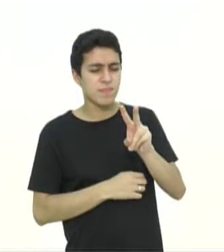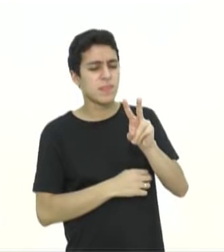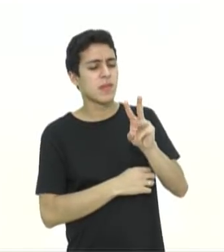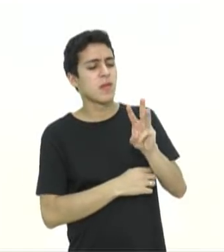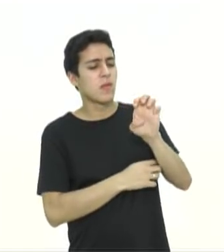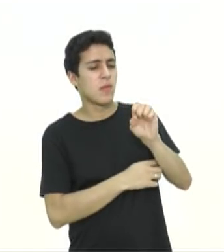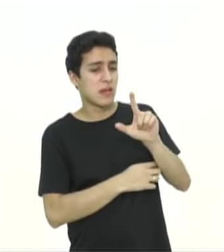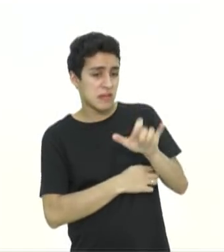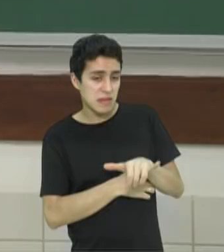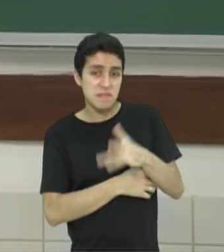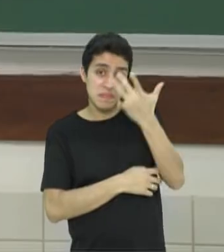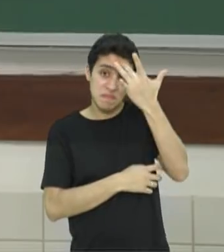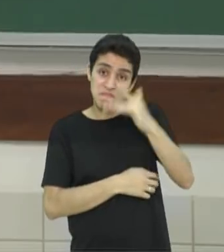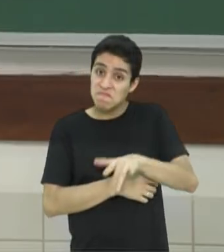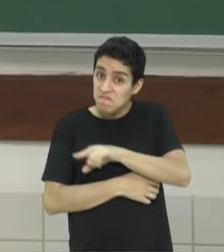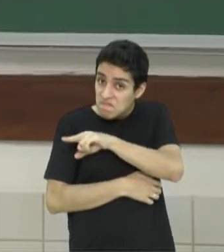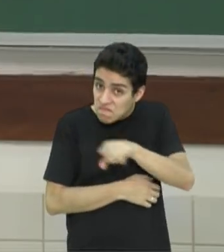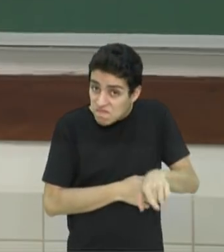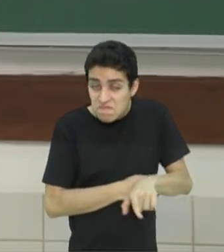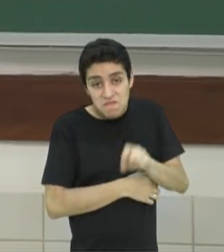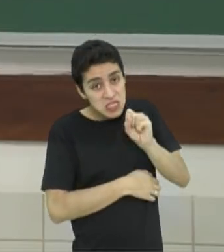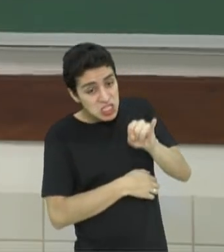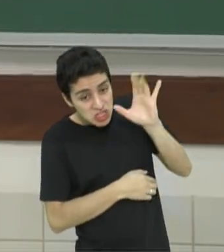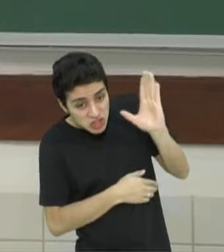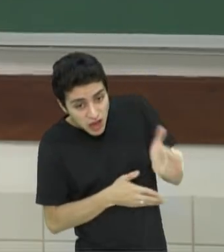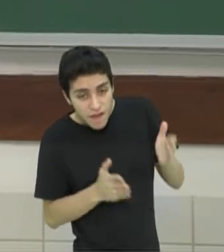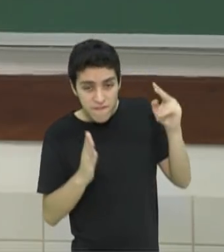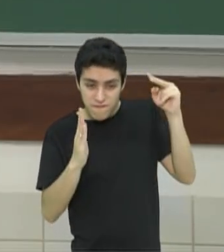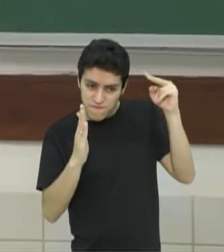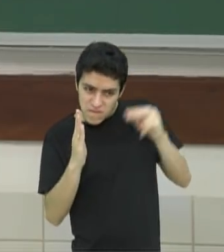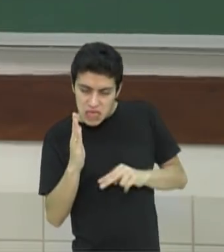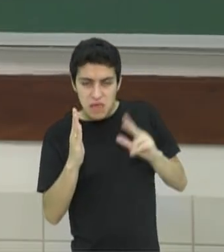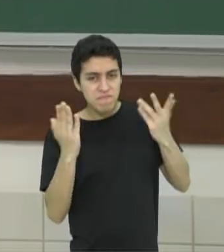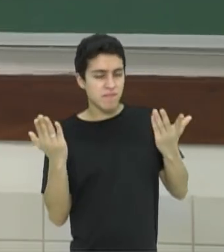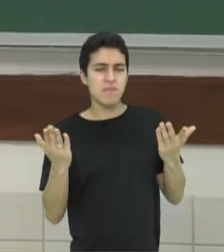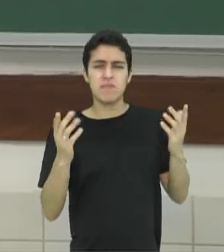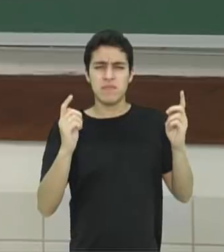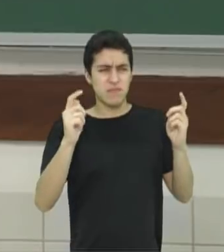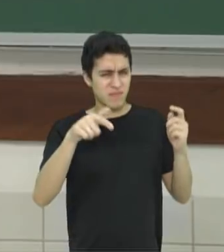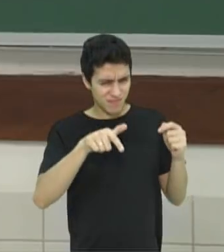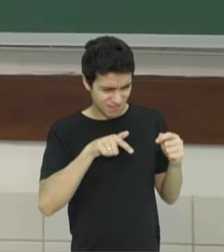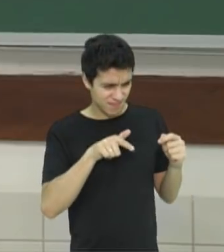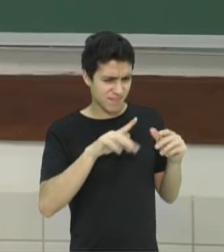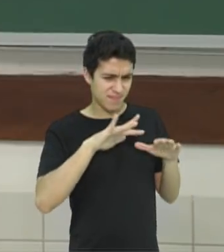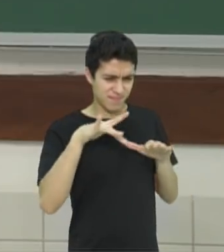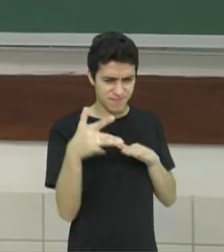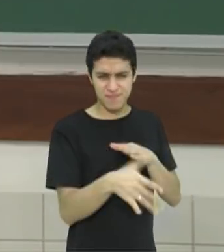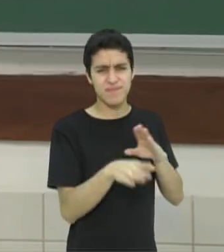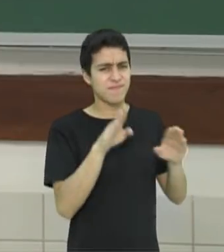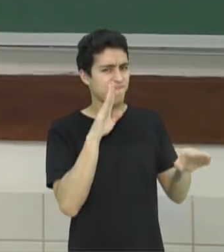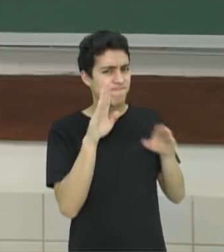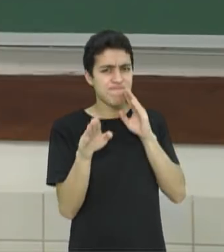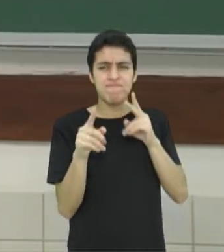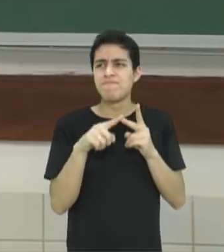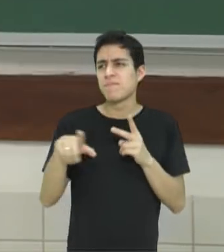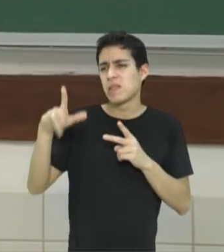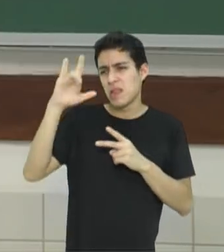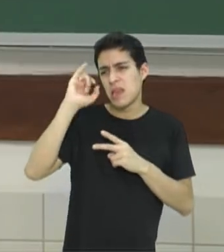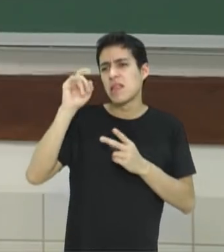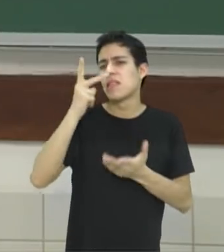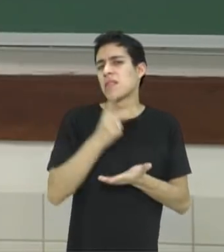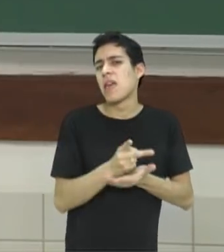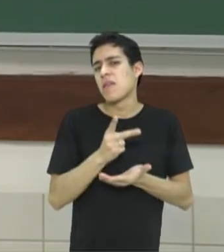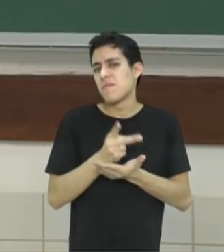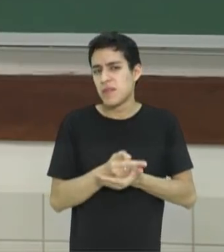vocês, que eu não sei se vocês já viram alguma vez, as redes sociais, tanto o Facebook quanto o Instagram, sempre